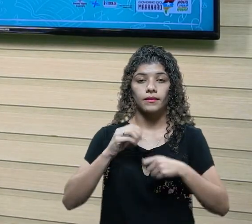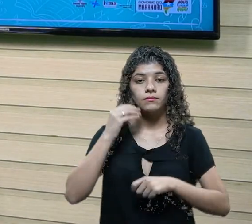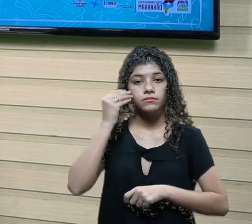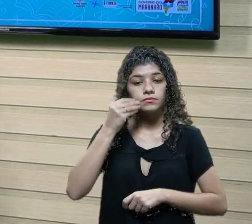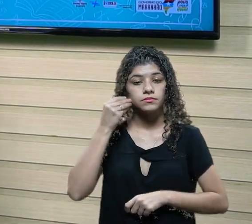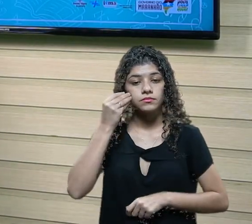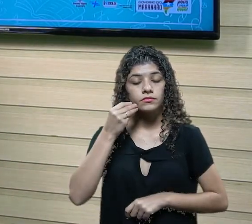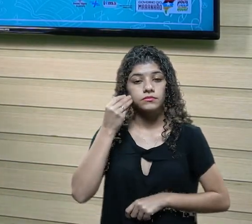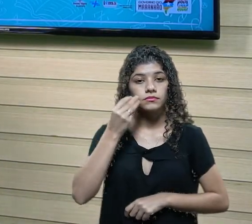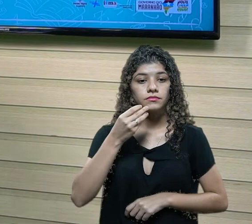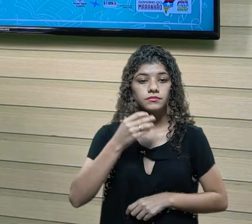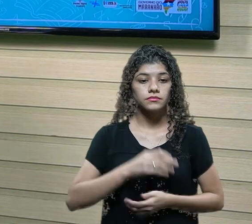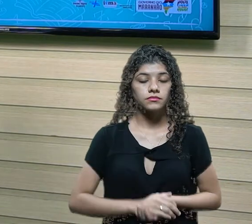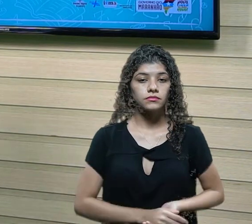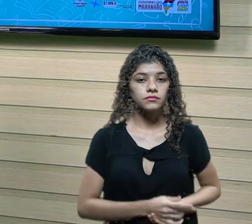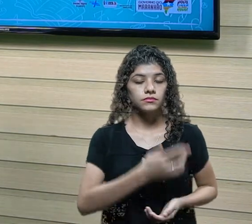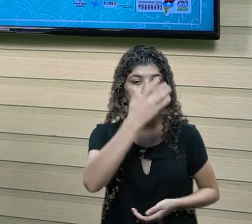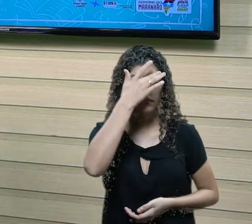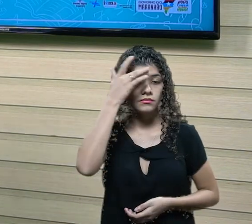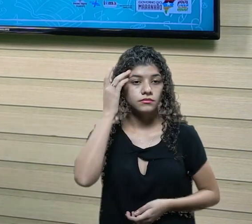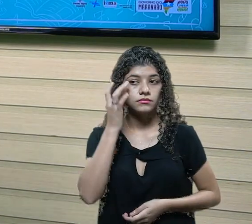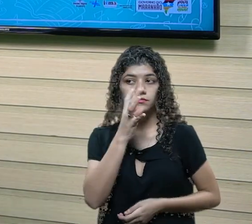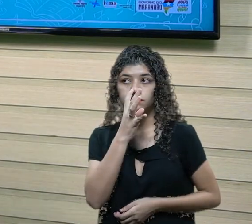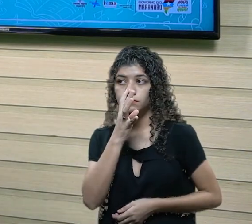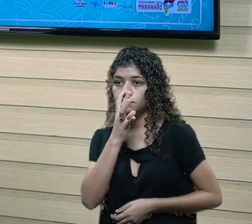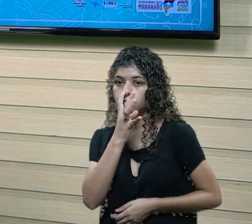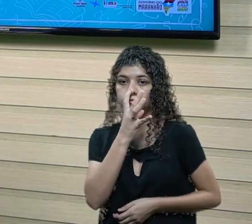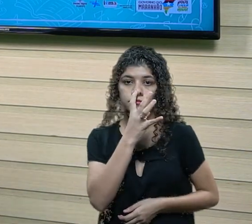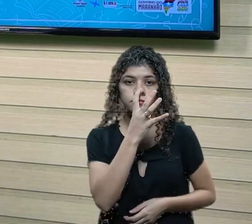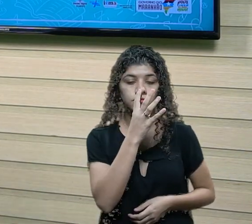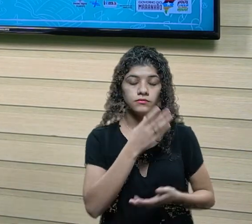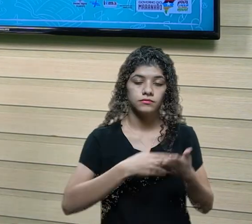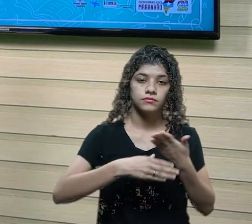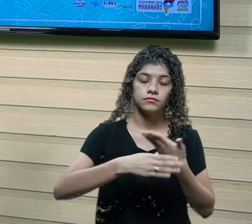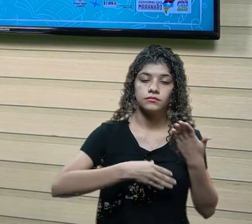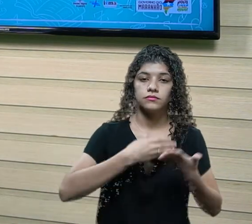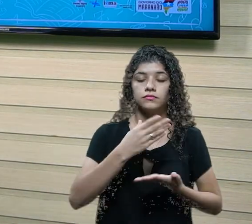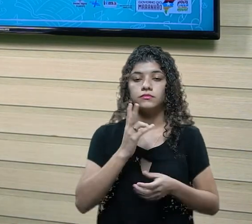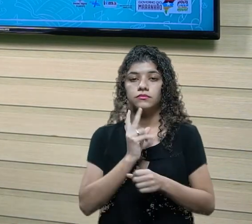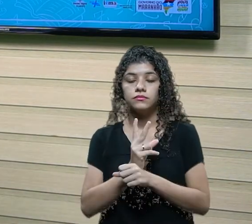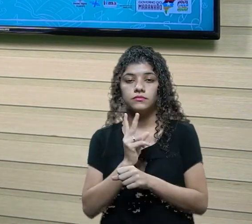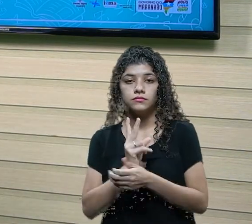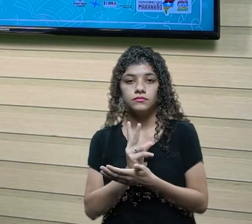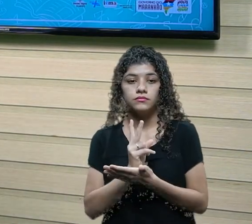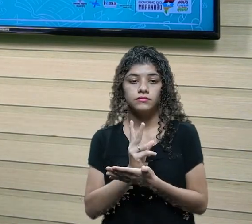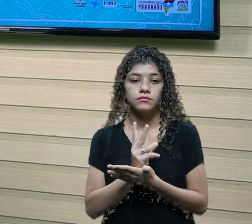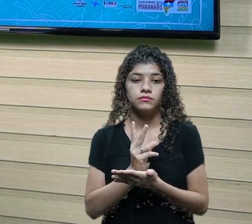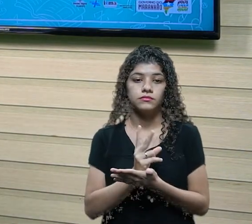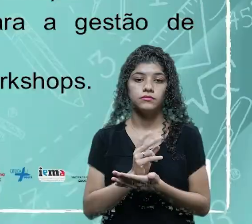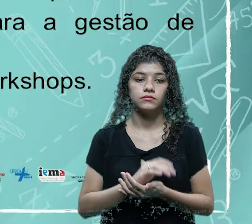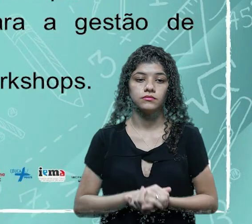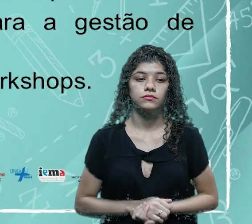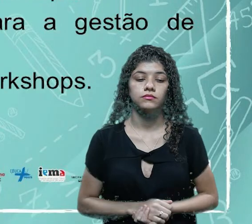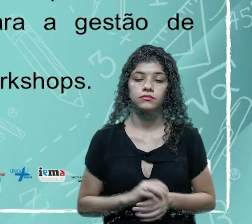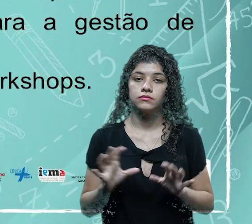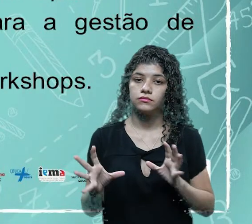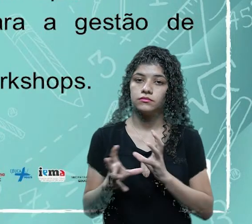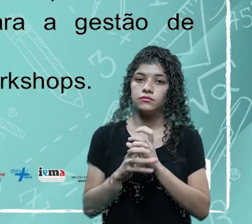tentar aprender o cliente ao máximo né através desse ferramentas de comunicação